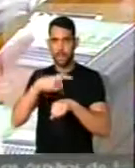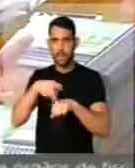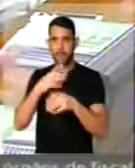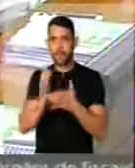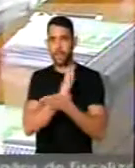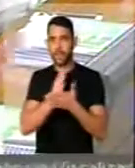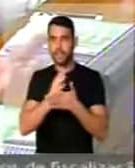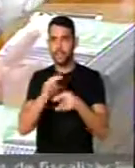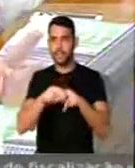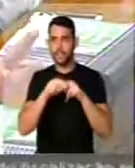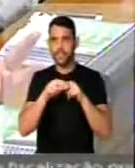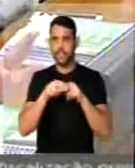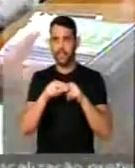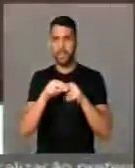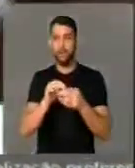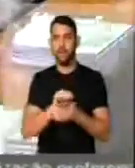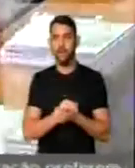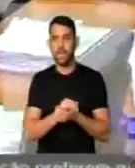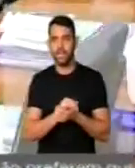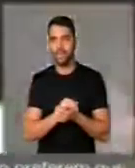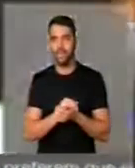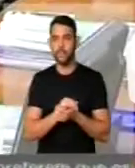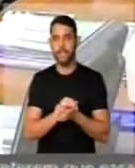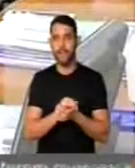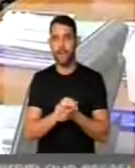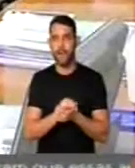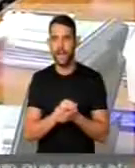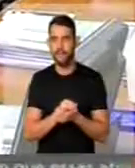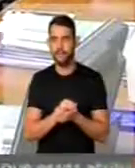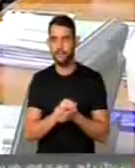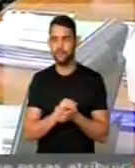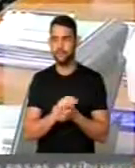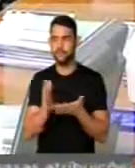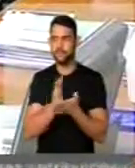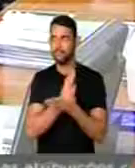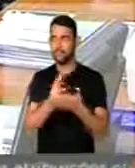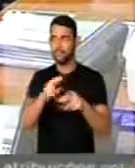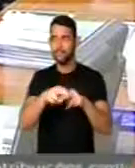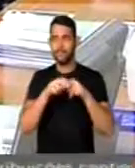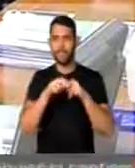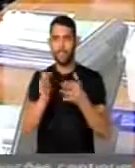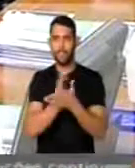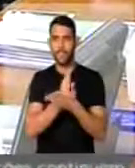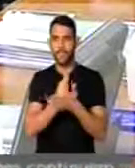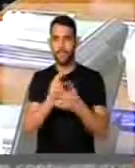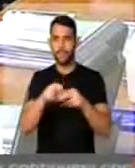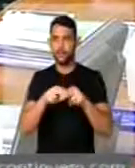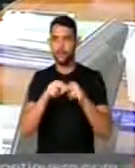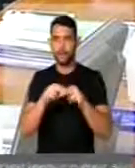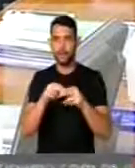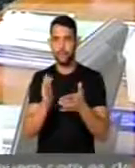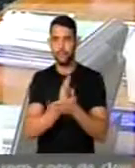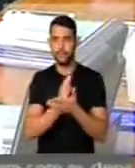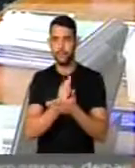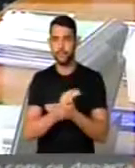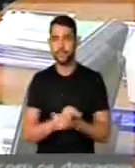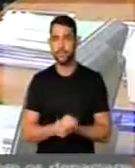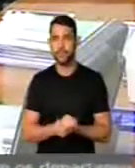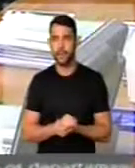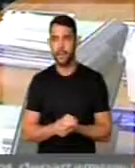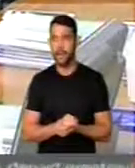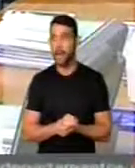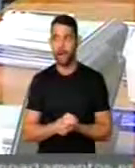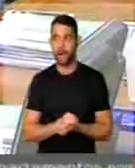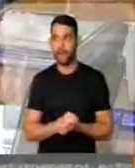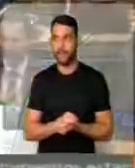Isso, óbvio, que gera distorções. E quem paga essa conta é quem está dando emprego. Então, nós precisamos também, ao mesmo tempo